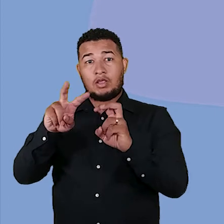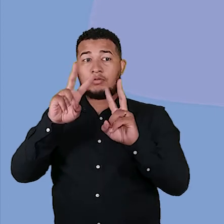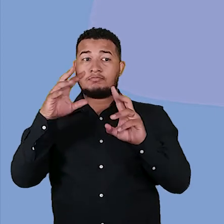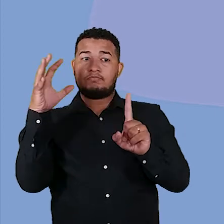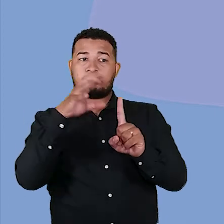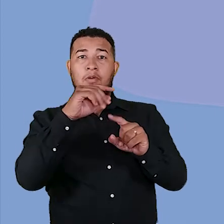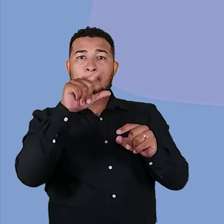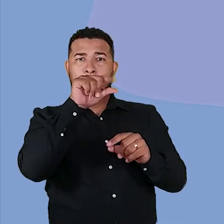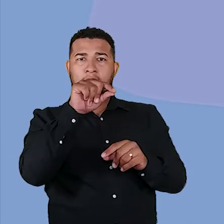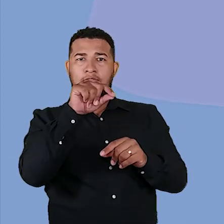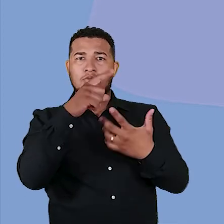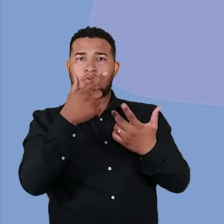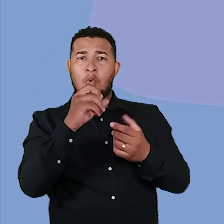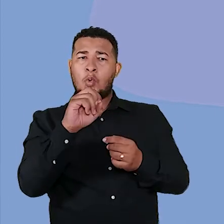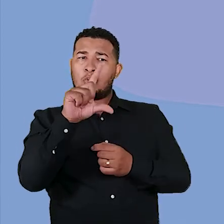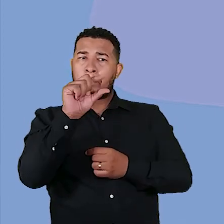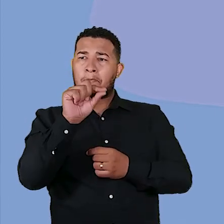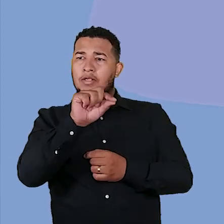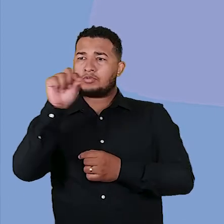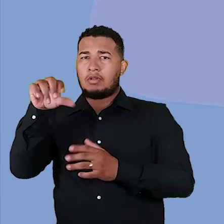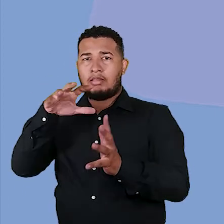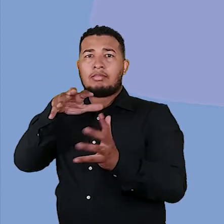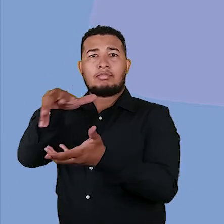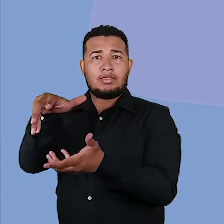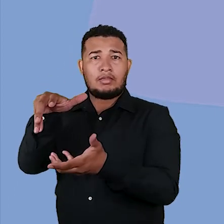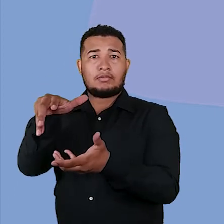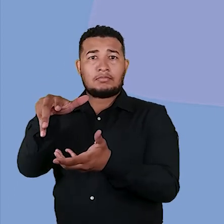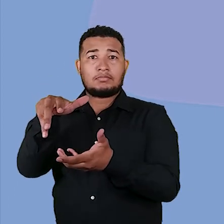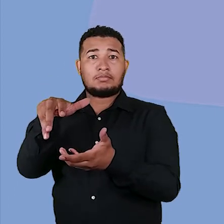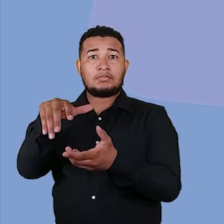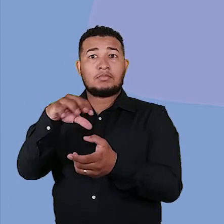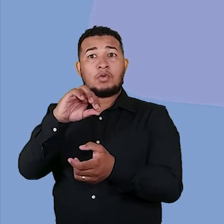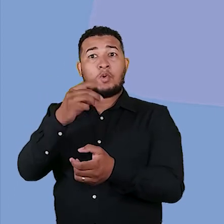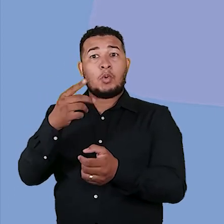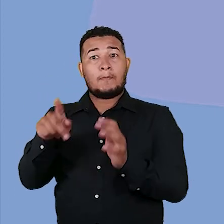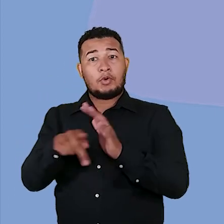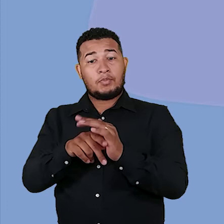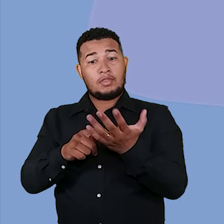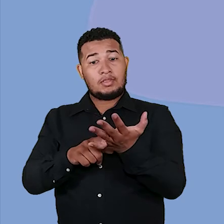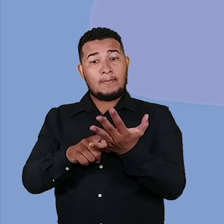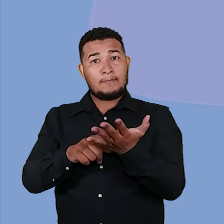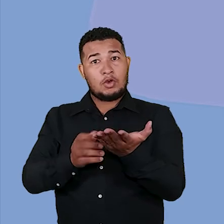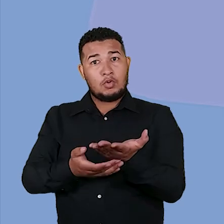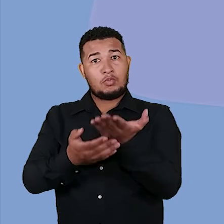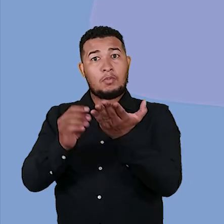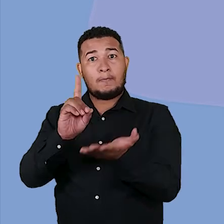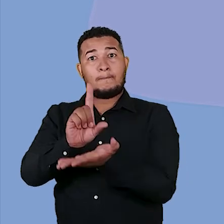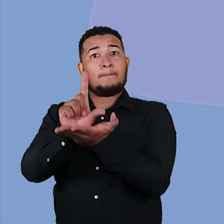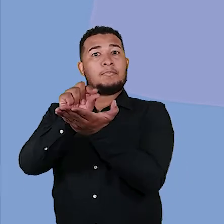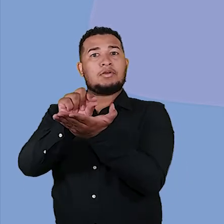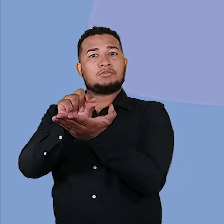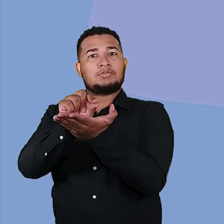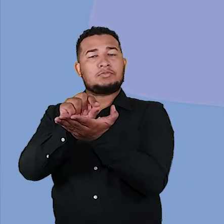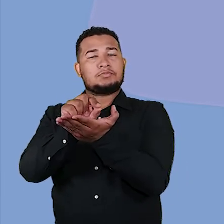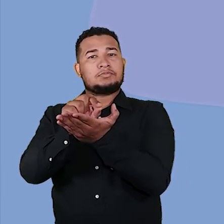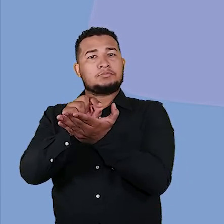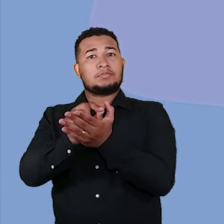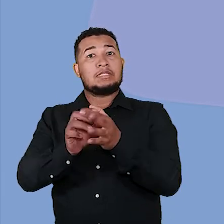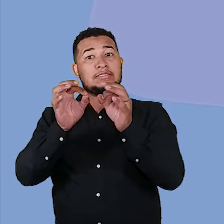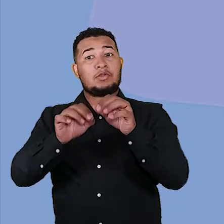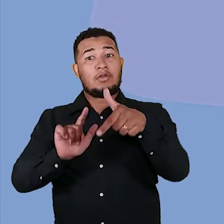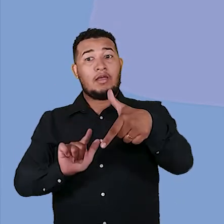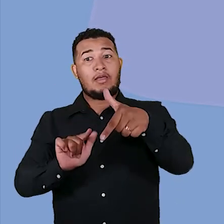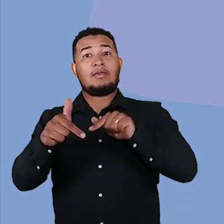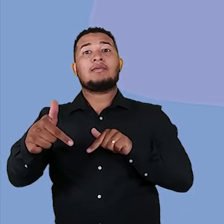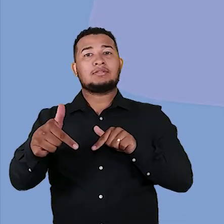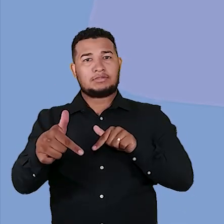Da terra sobre o pássaro? Do pássaro sobre a terra? É da mão do garoto sobre o pássaro. Olha